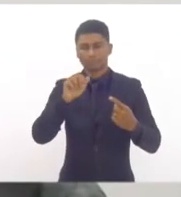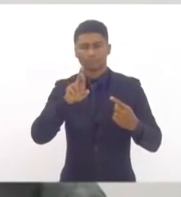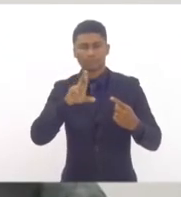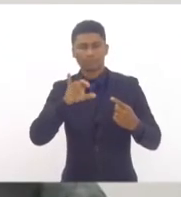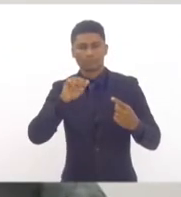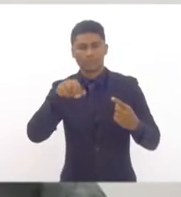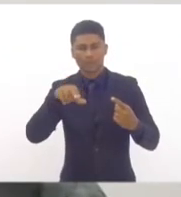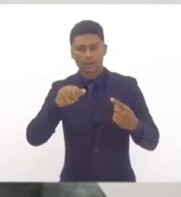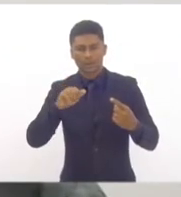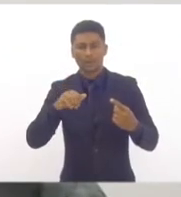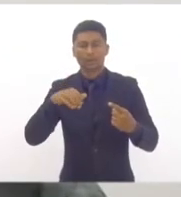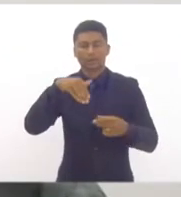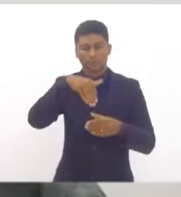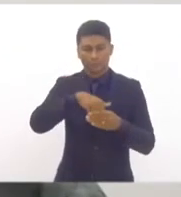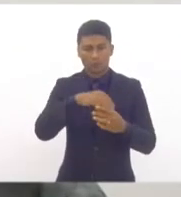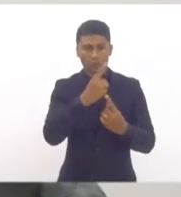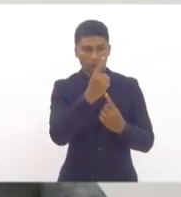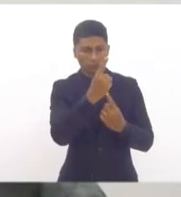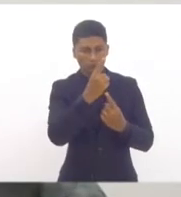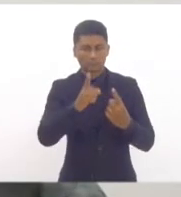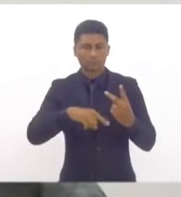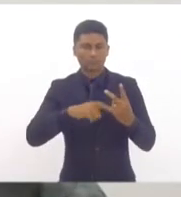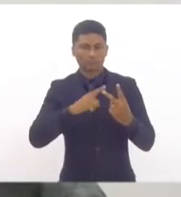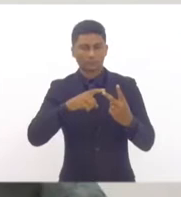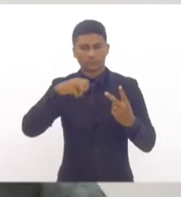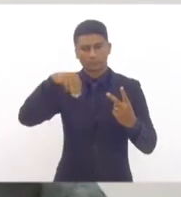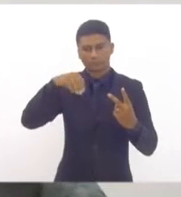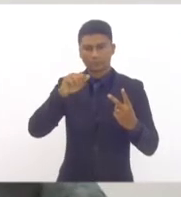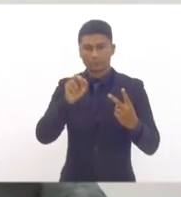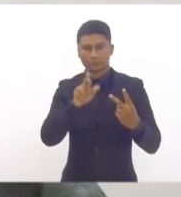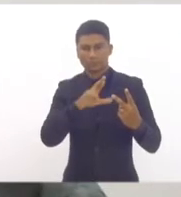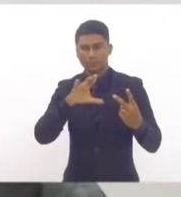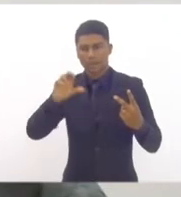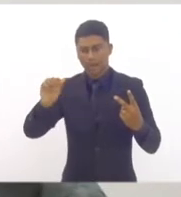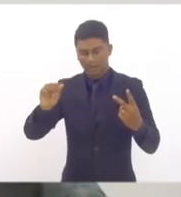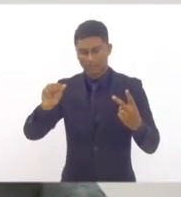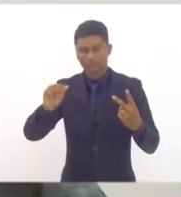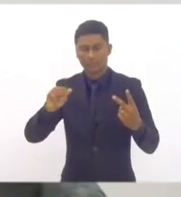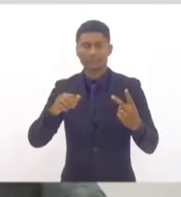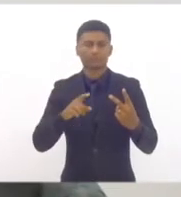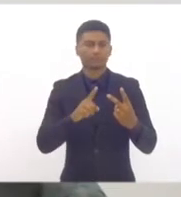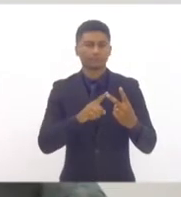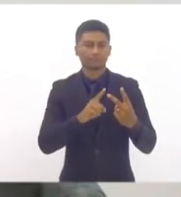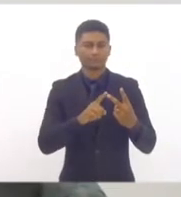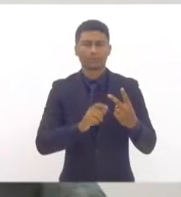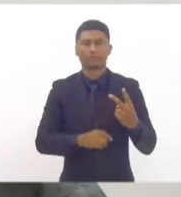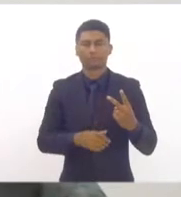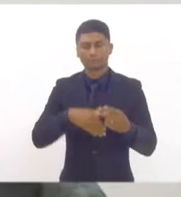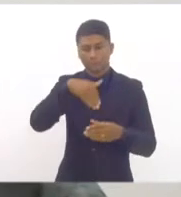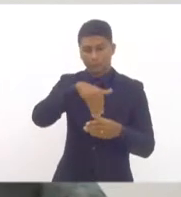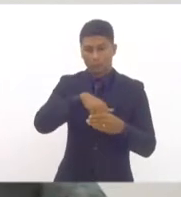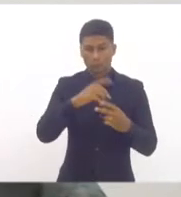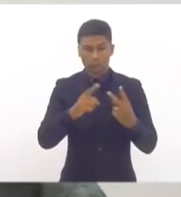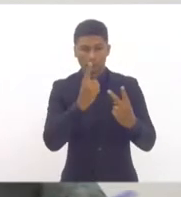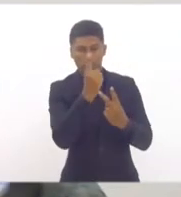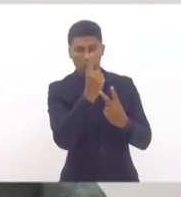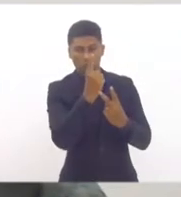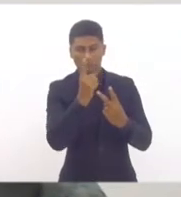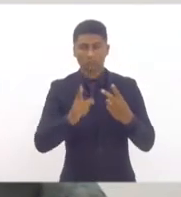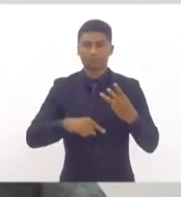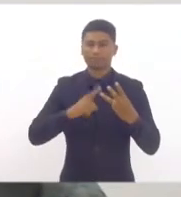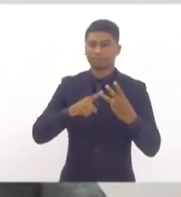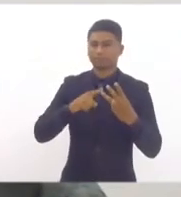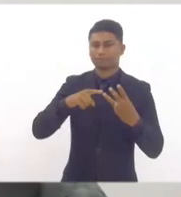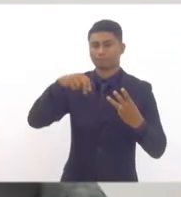de Andrade com um voto, a candidata Márcia Elizabeth Gatto Brito com um voto, a